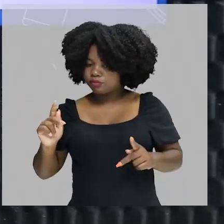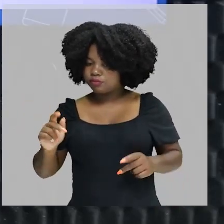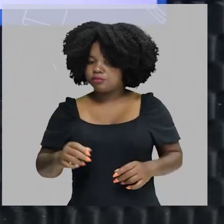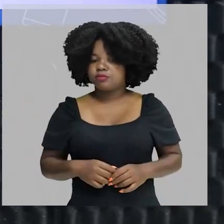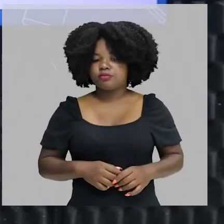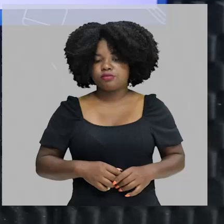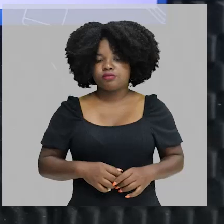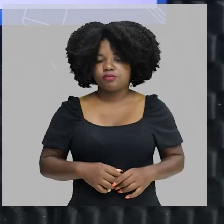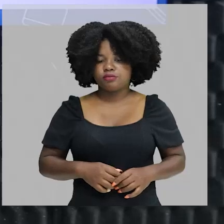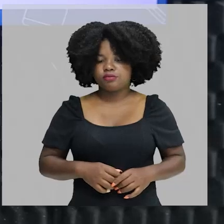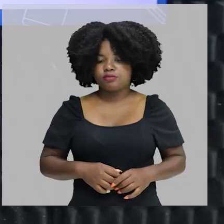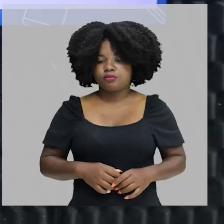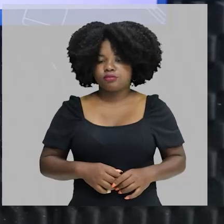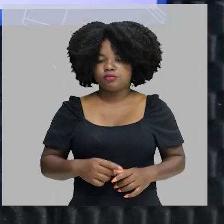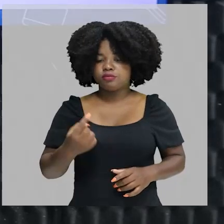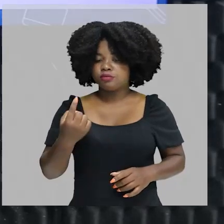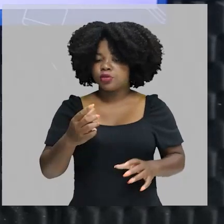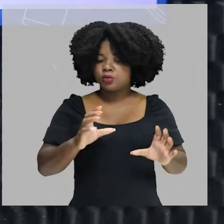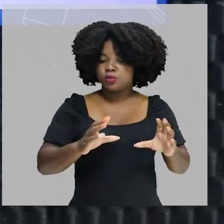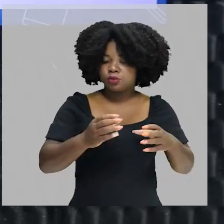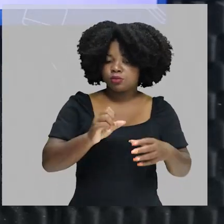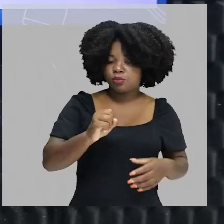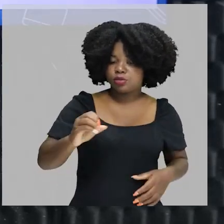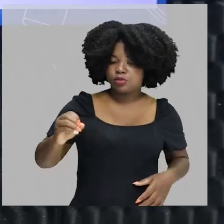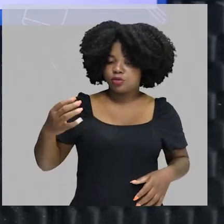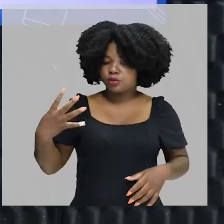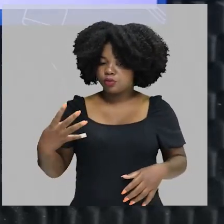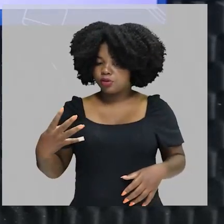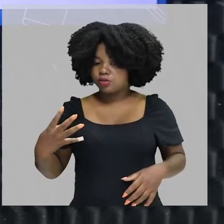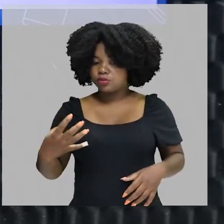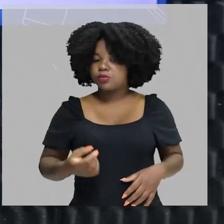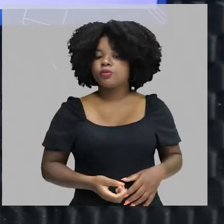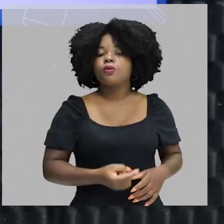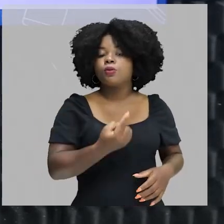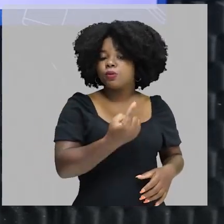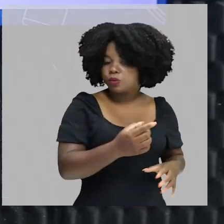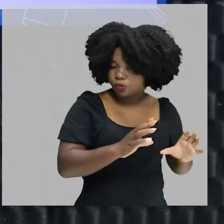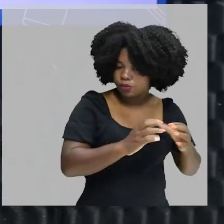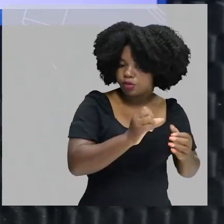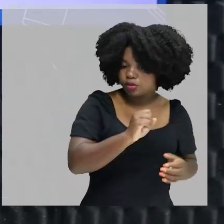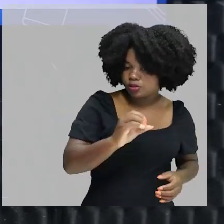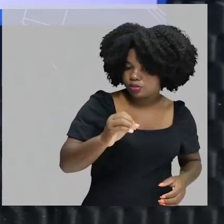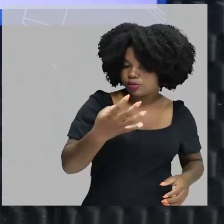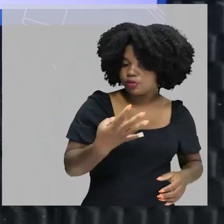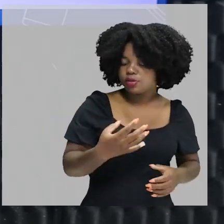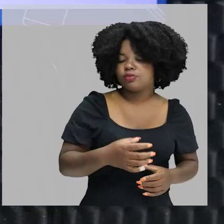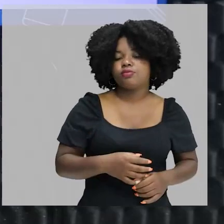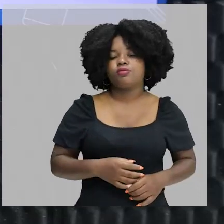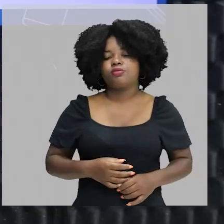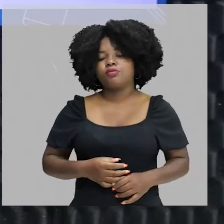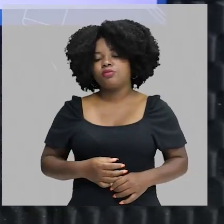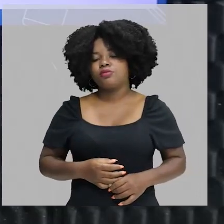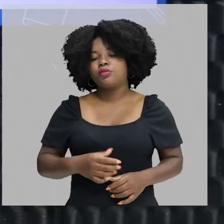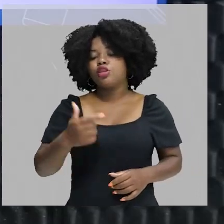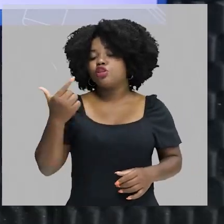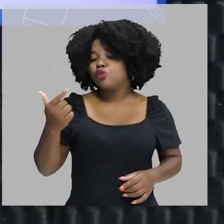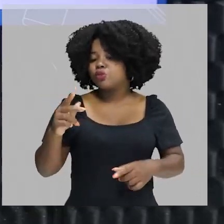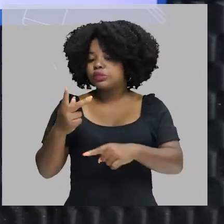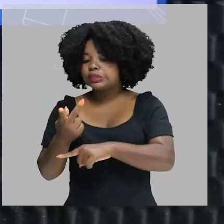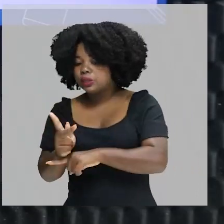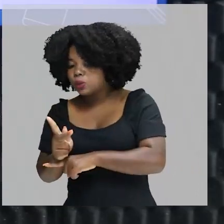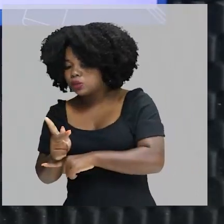Eu tenho um grupo SO4, um grupo SO4, 2